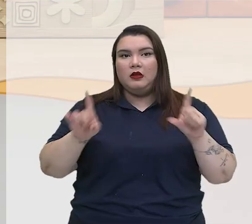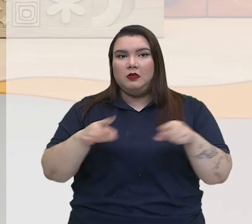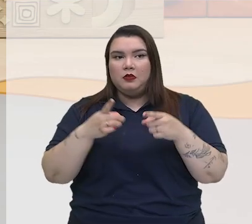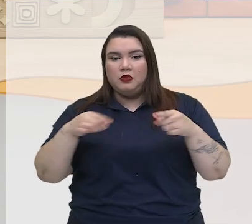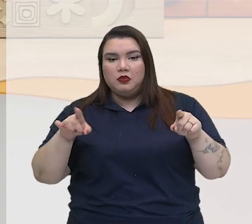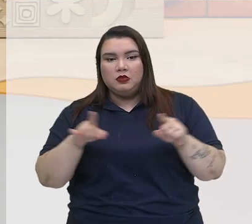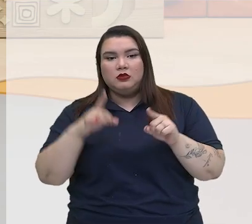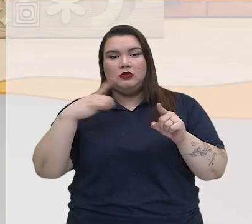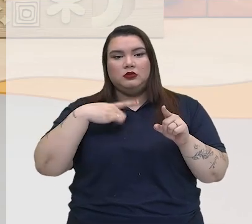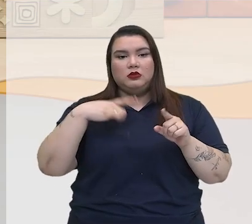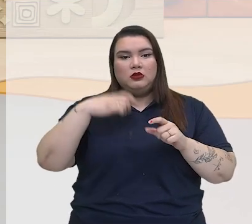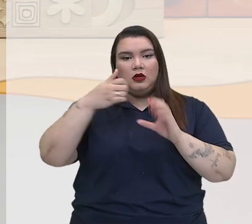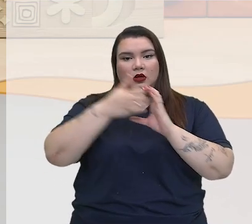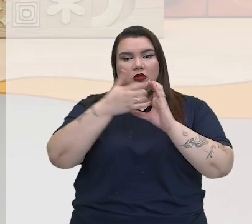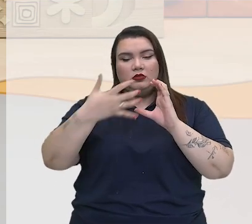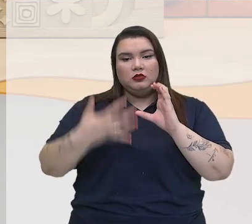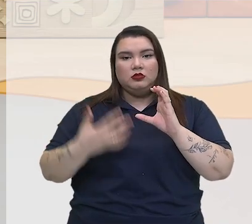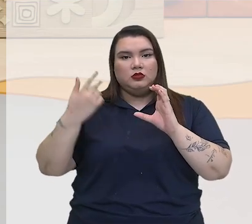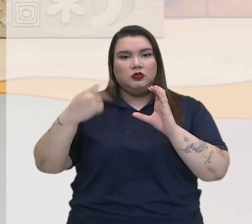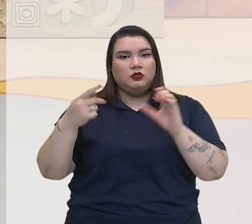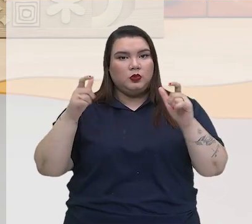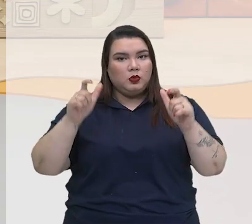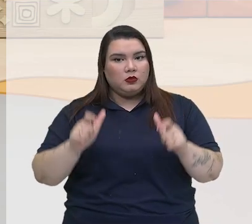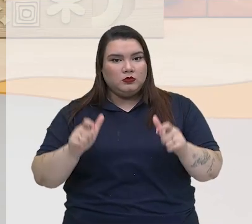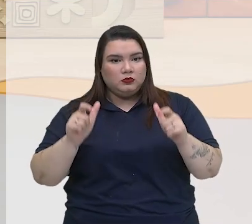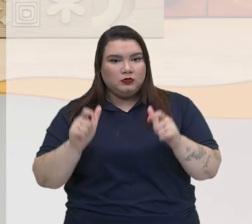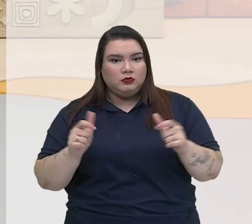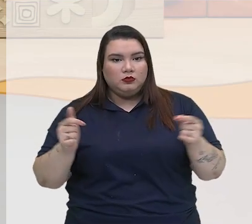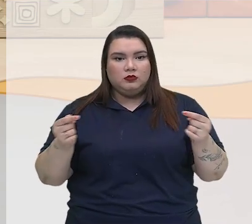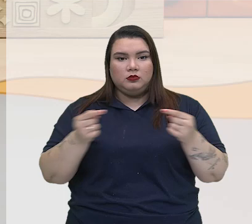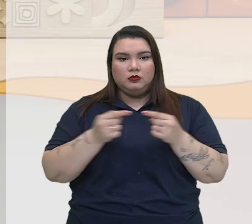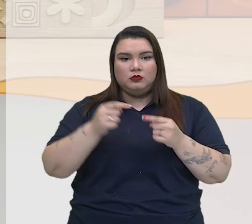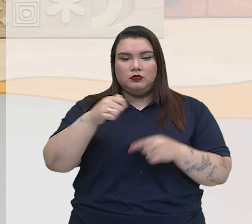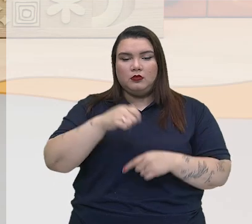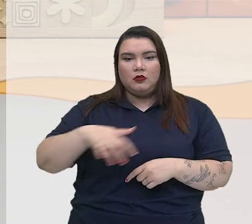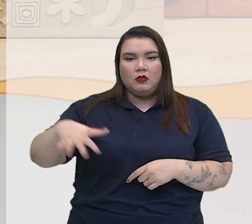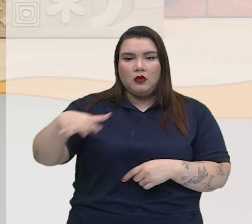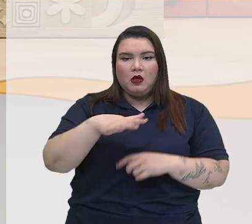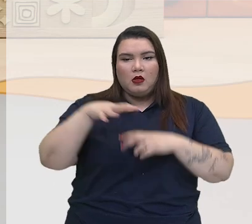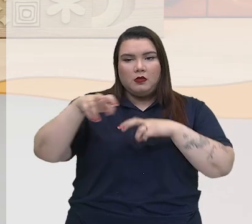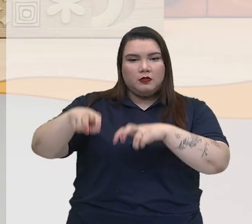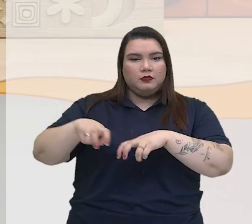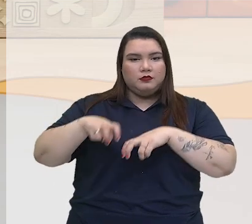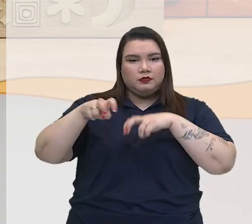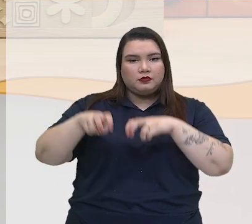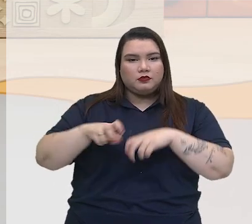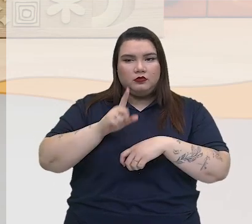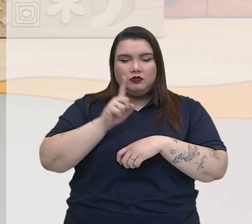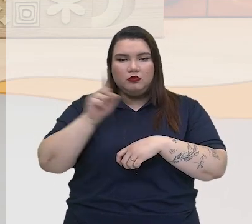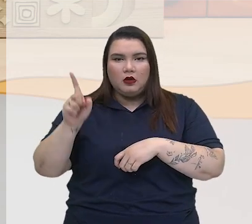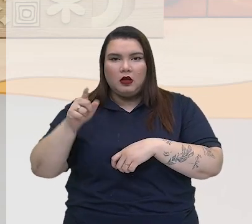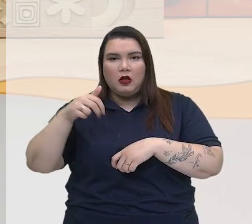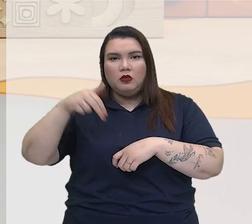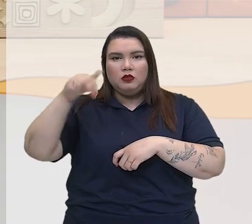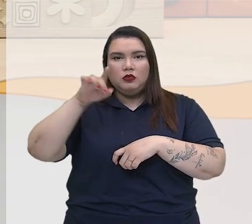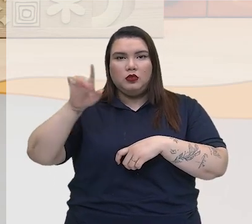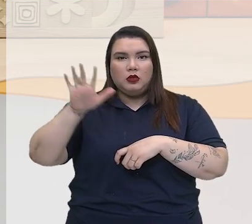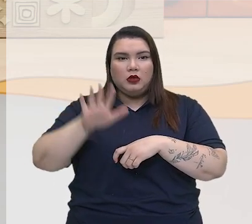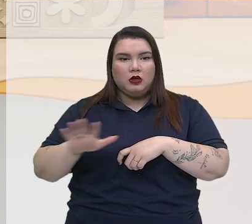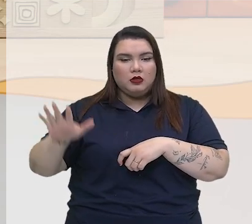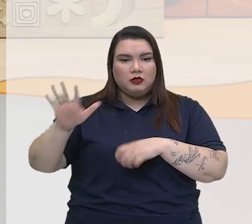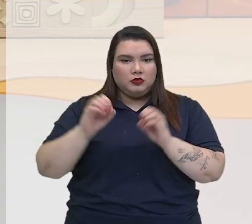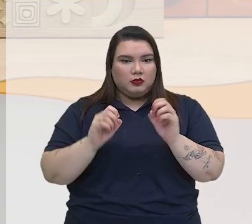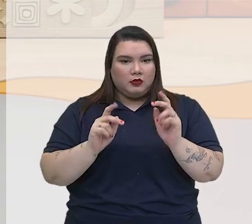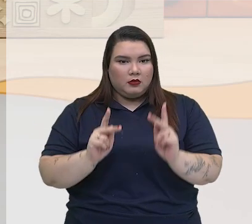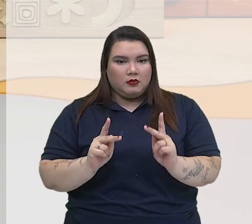as características desse lugar de uma área rural, lá no sertão do Nordeste.